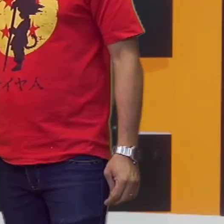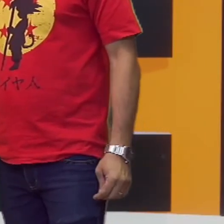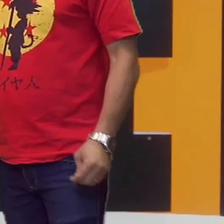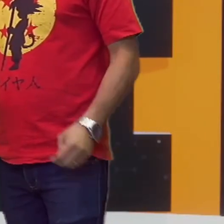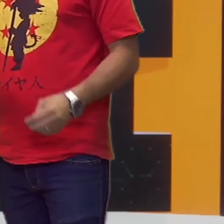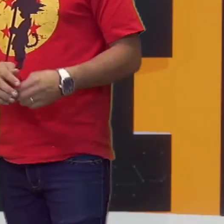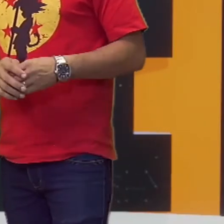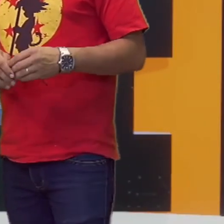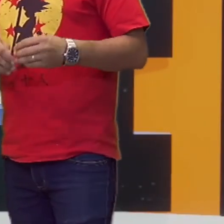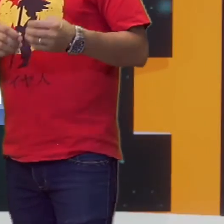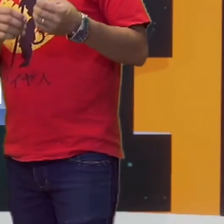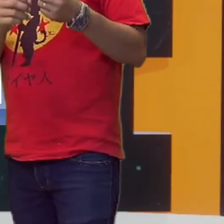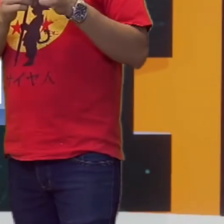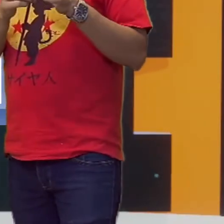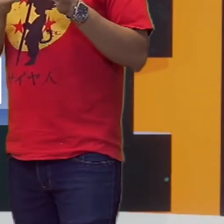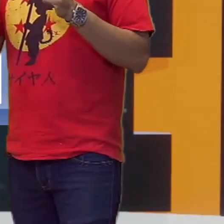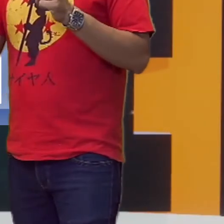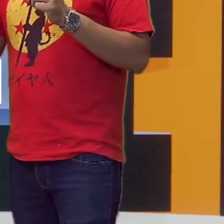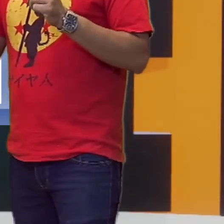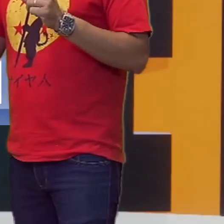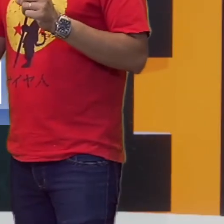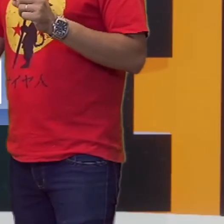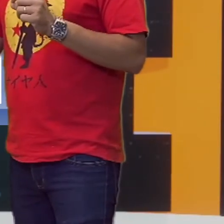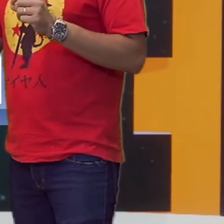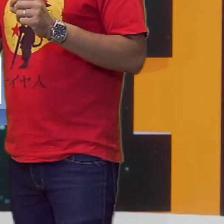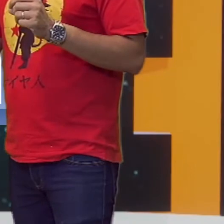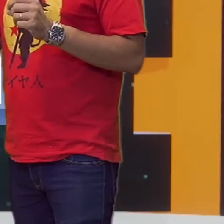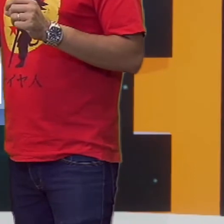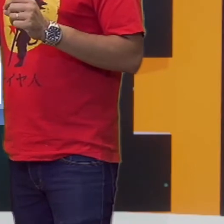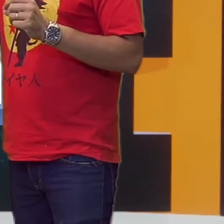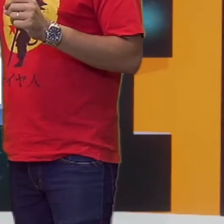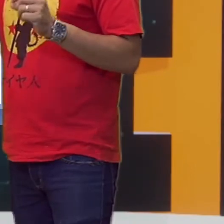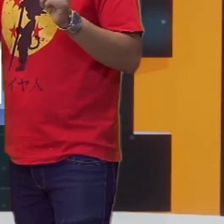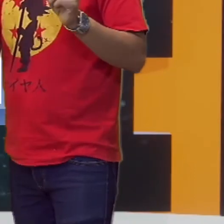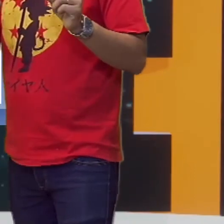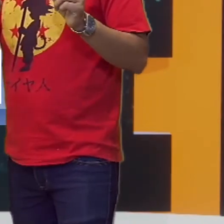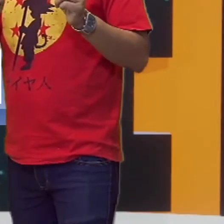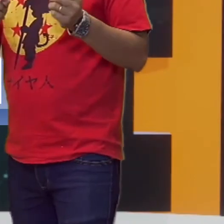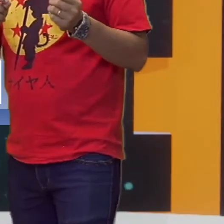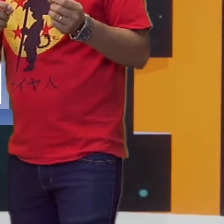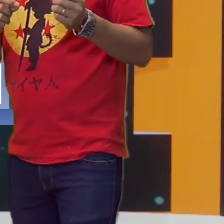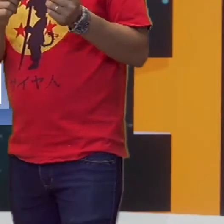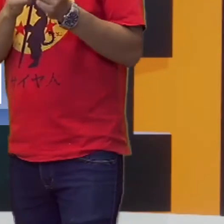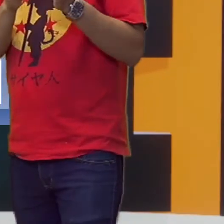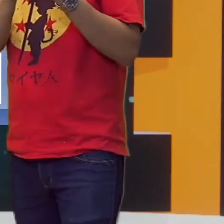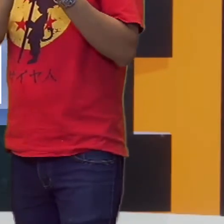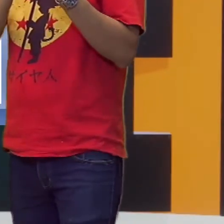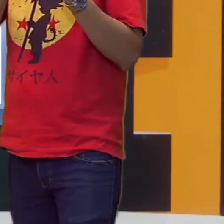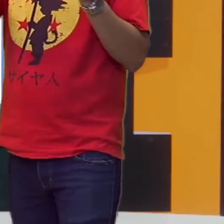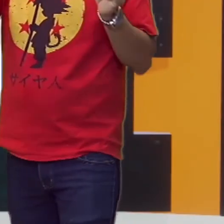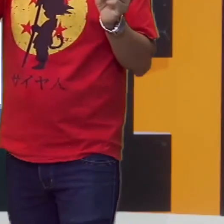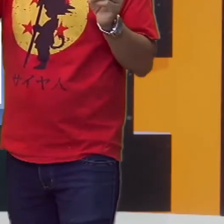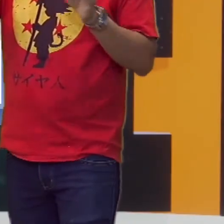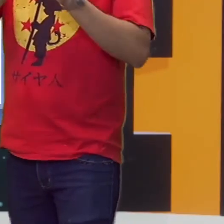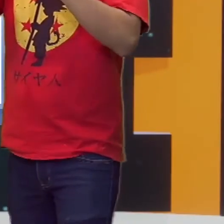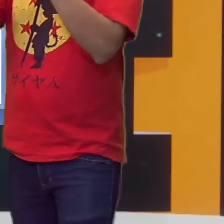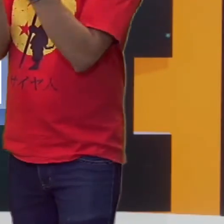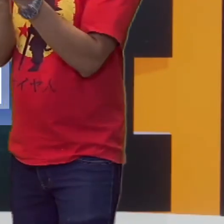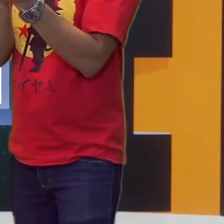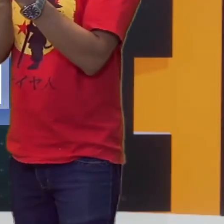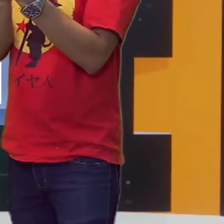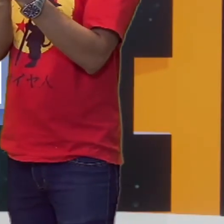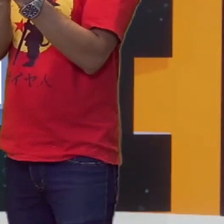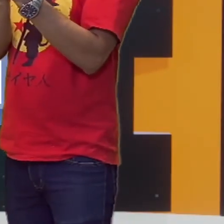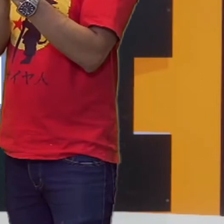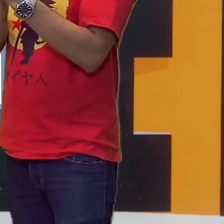que nós não podemos chamar de... como é que eles chamam? De aresta. Por quê? Porque a aresta é uma redondo. reta, que é um